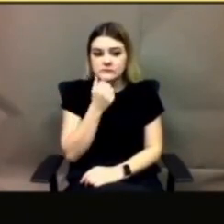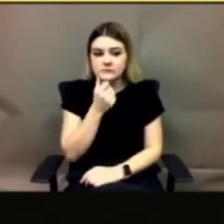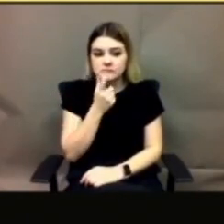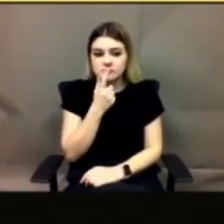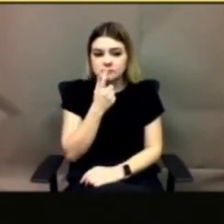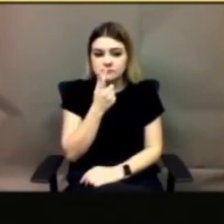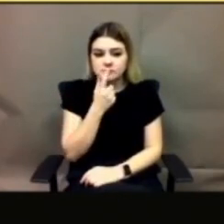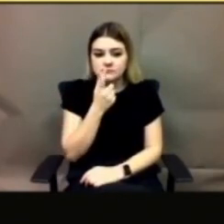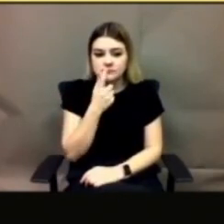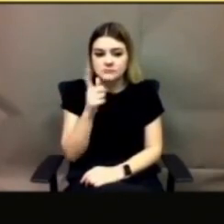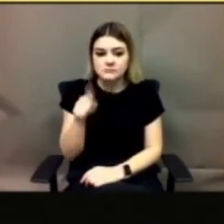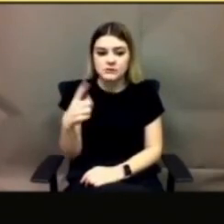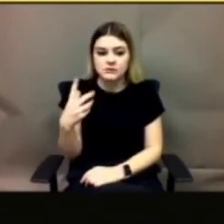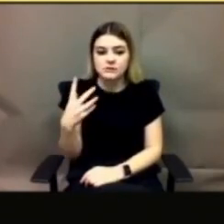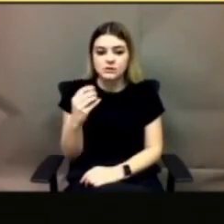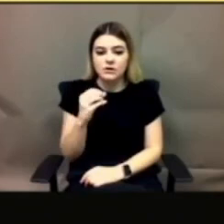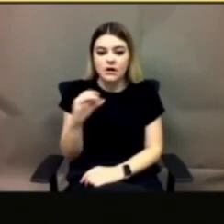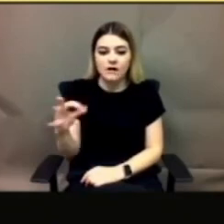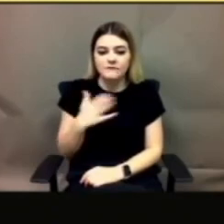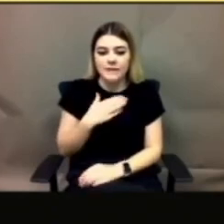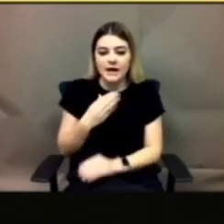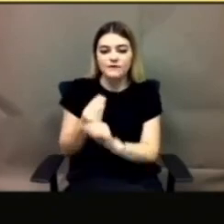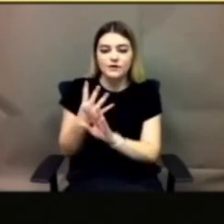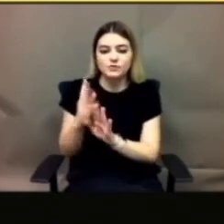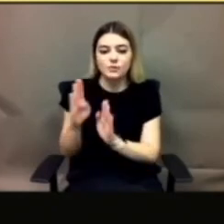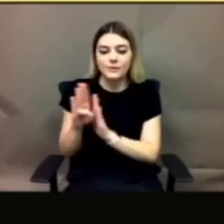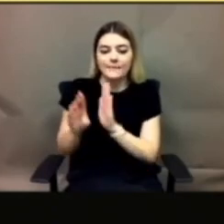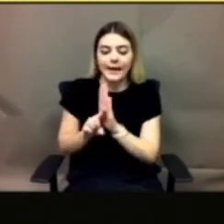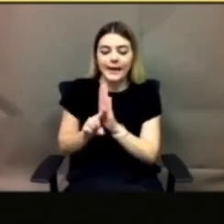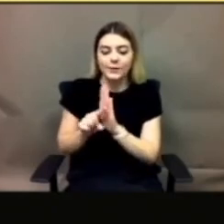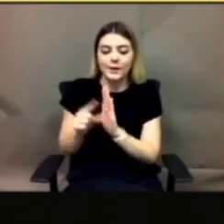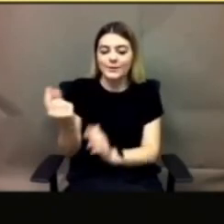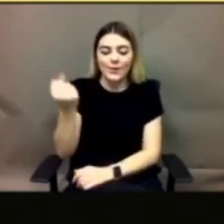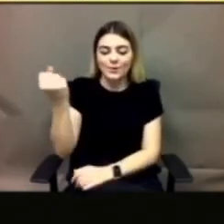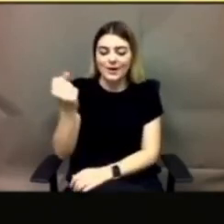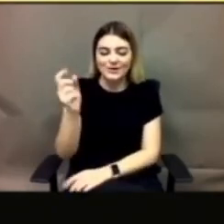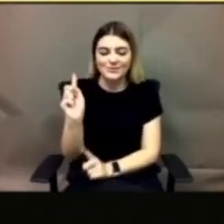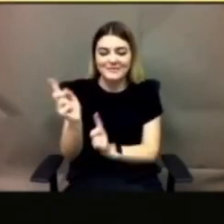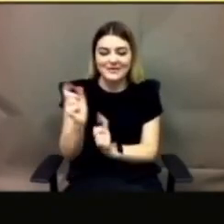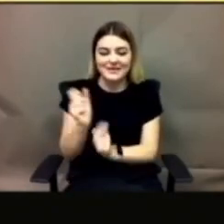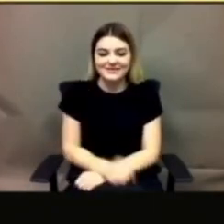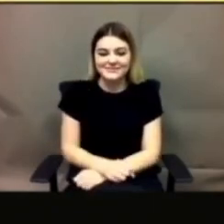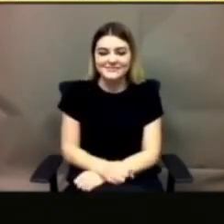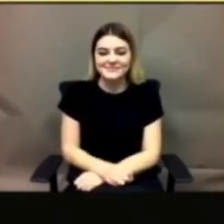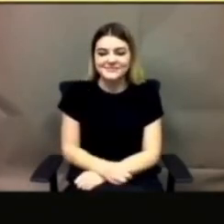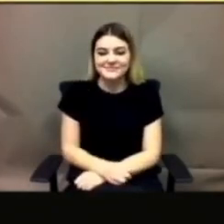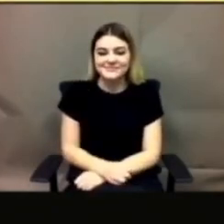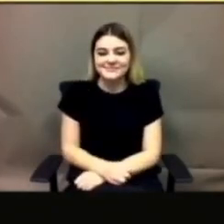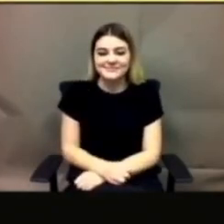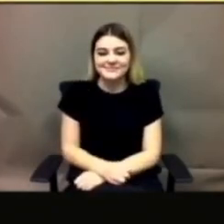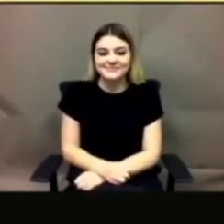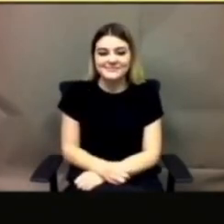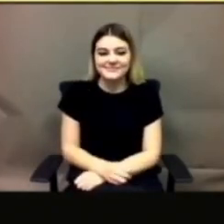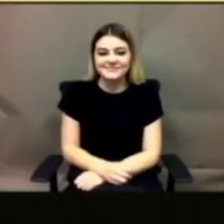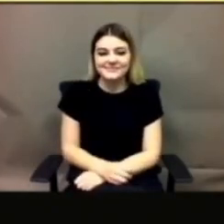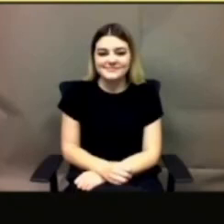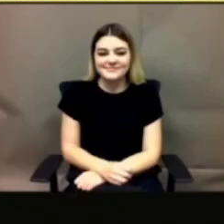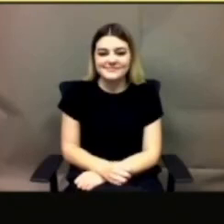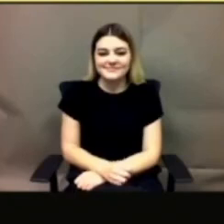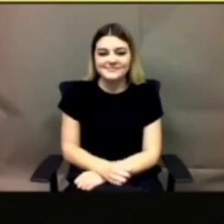Opa. Ih. Eu tenho que desligar o meu. O meu background virtual aqui. Meu pano de fundo virtual.